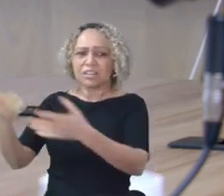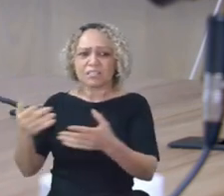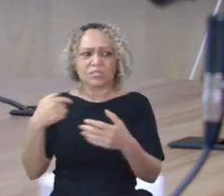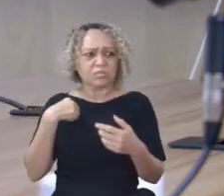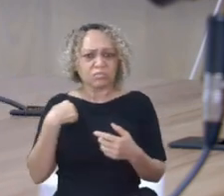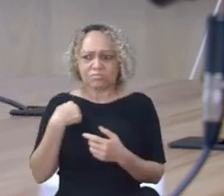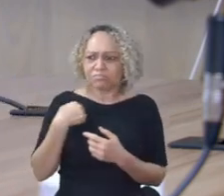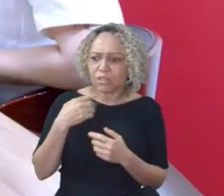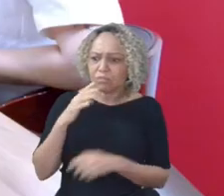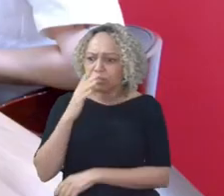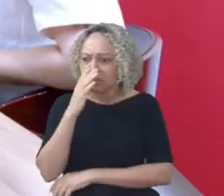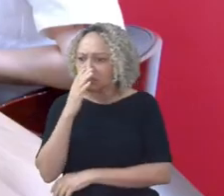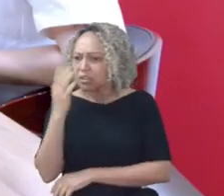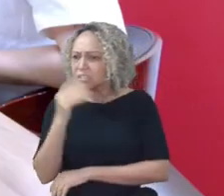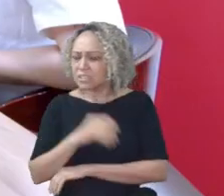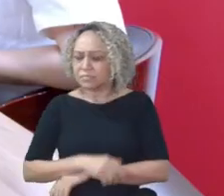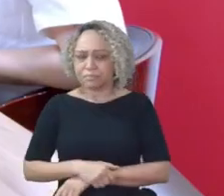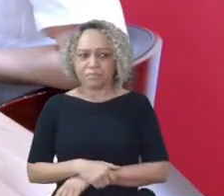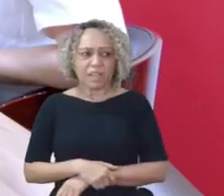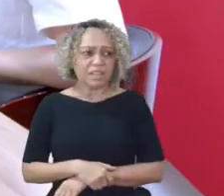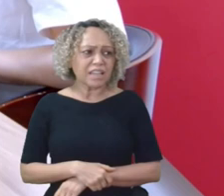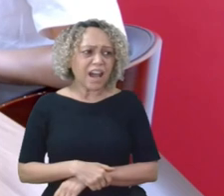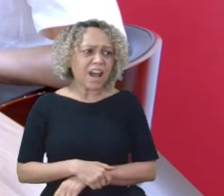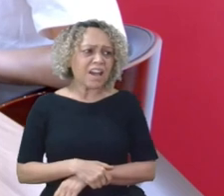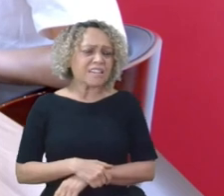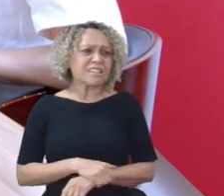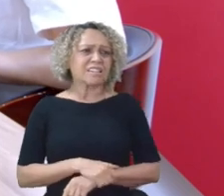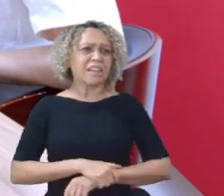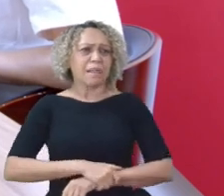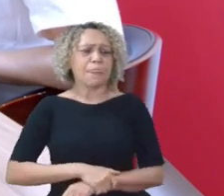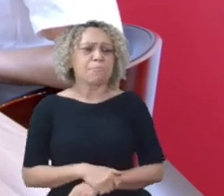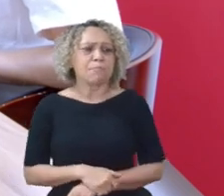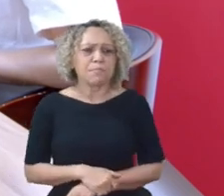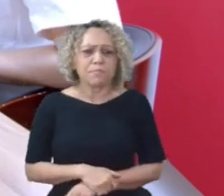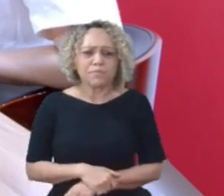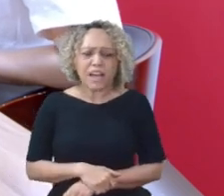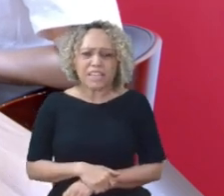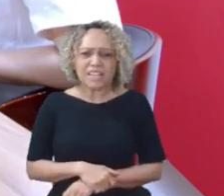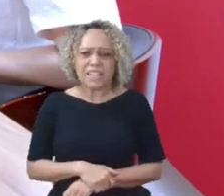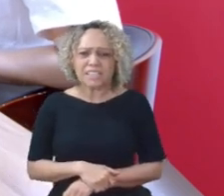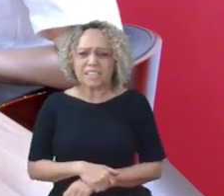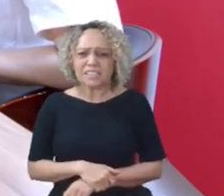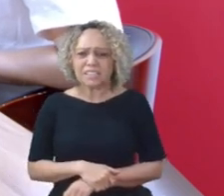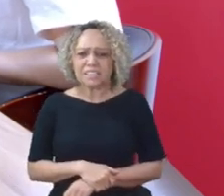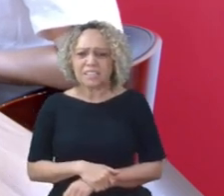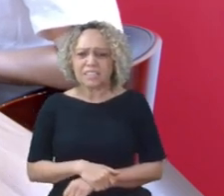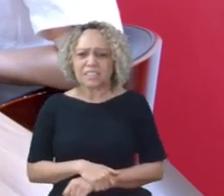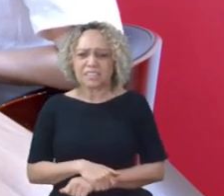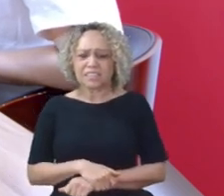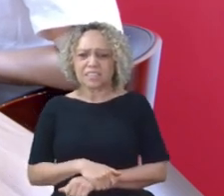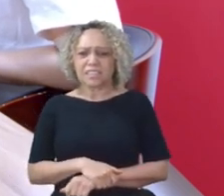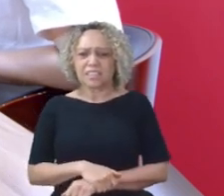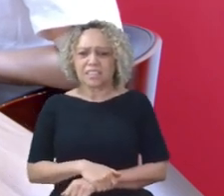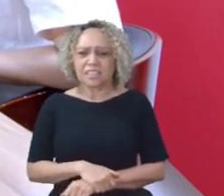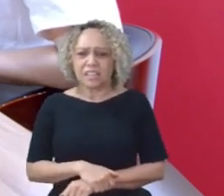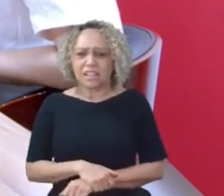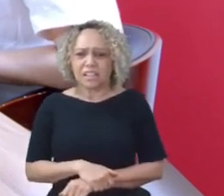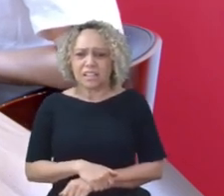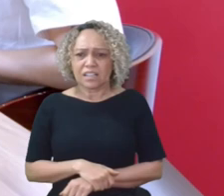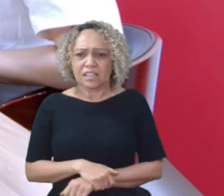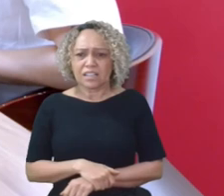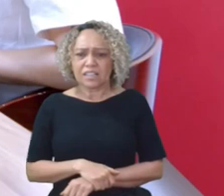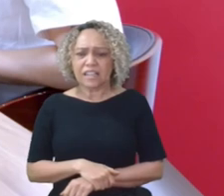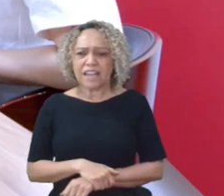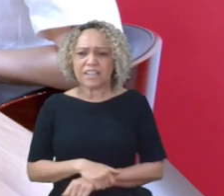falando, caramba. Tanto que no falecido Twitter, X, às vezes tinham muitos parentes lá